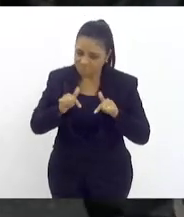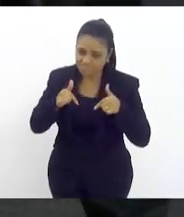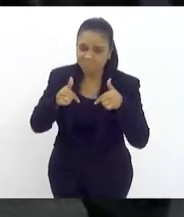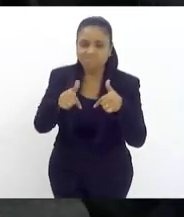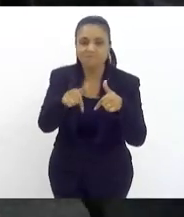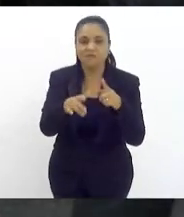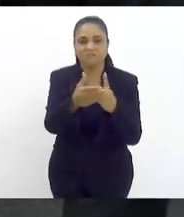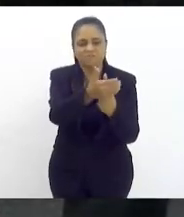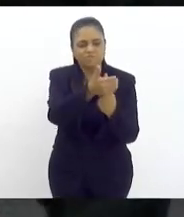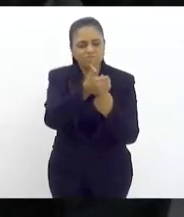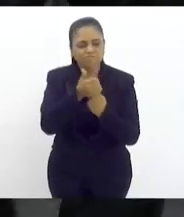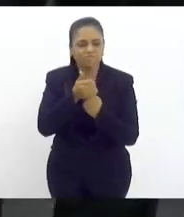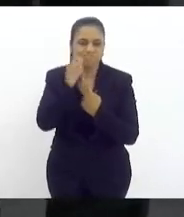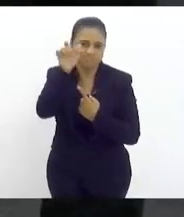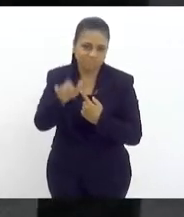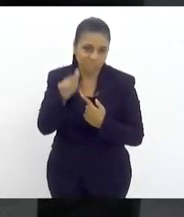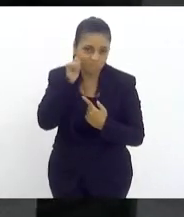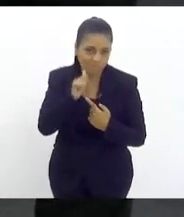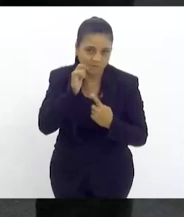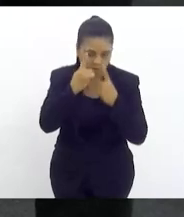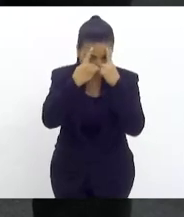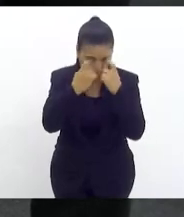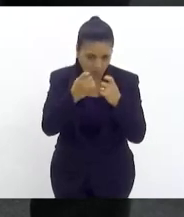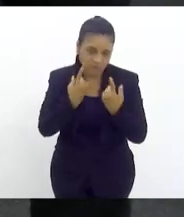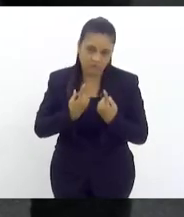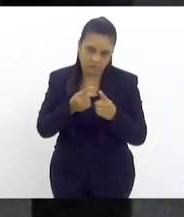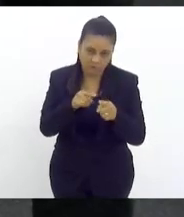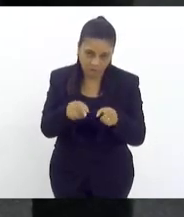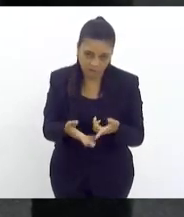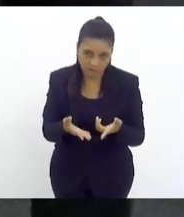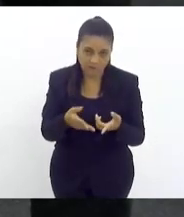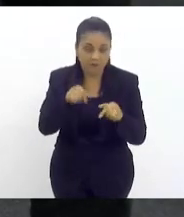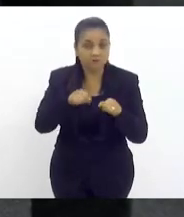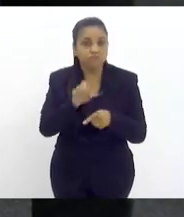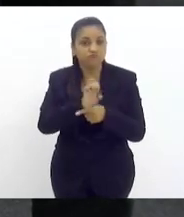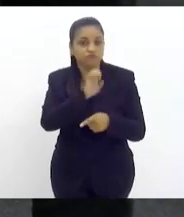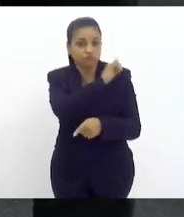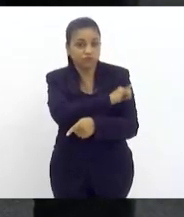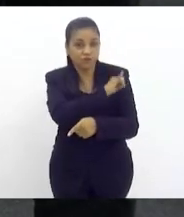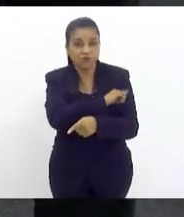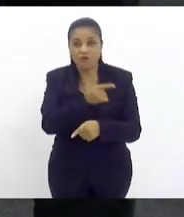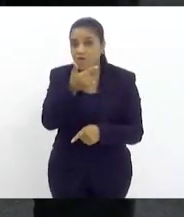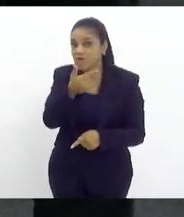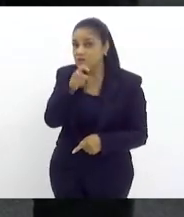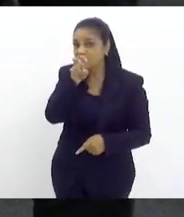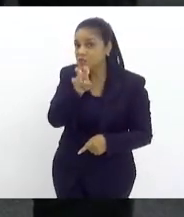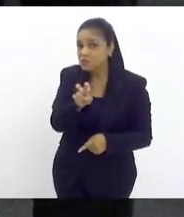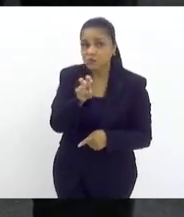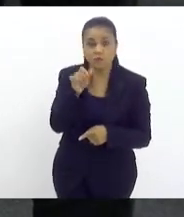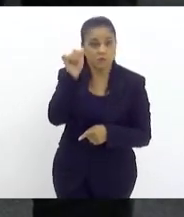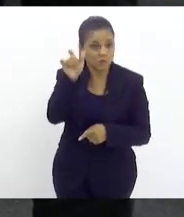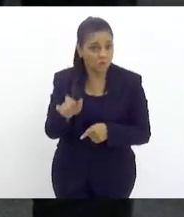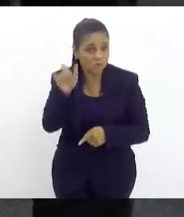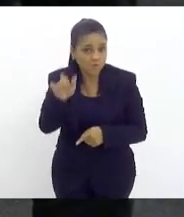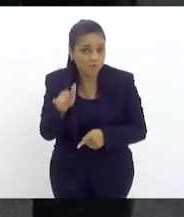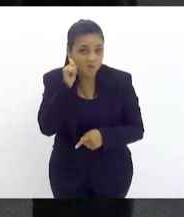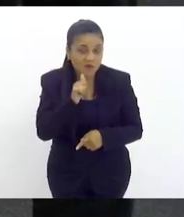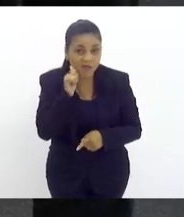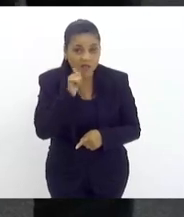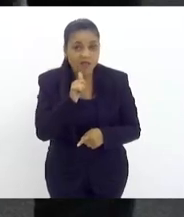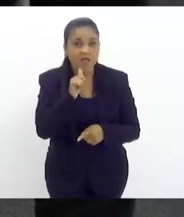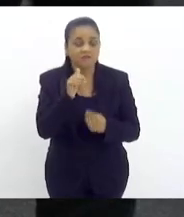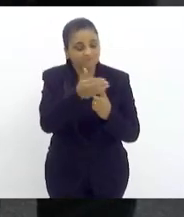das mulheres vítimas de violência aqui no estado do Rio de Janeiro. São 25 mulheres acolhidas, mulheres